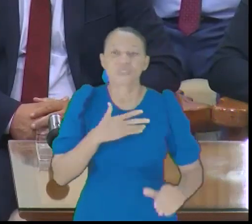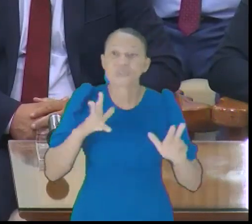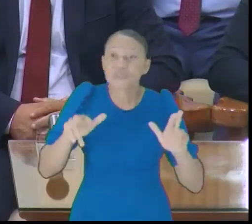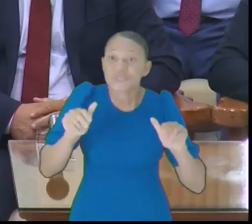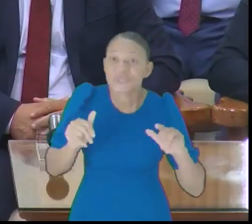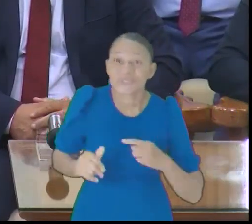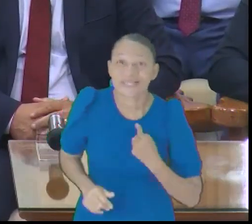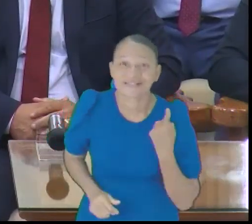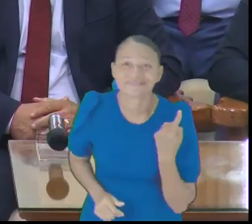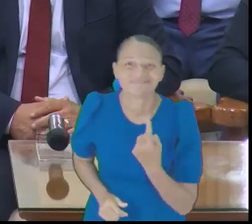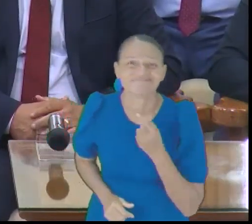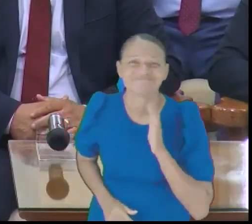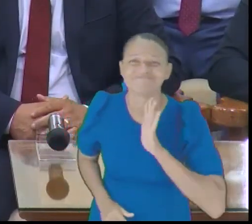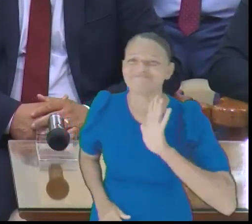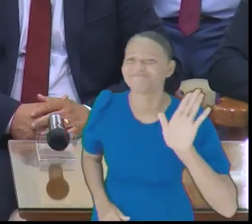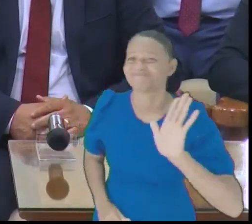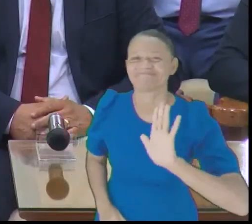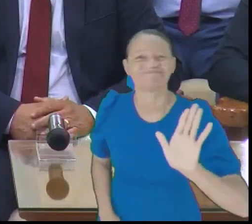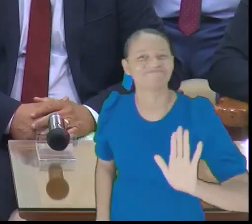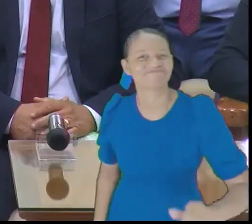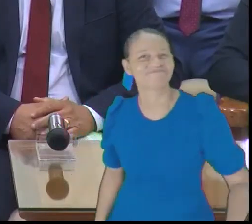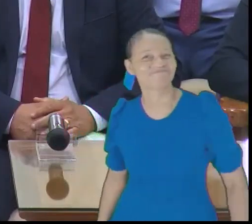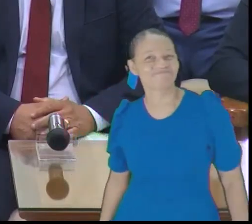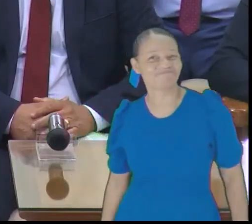está sozinho.